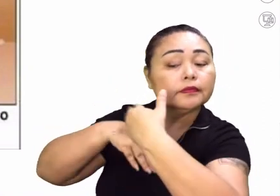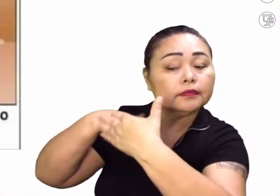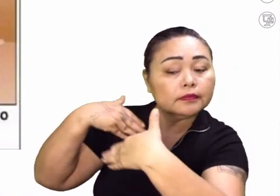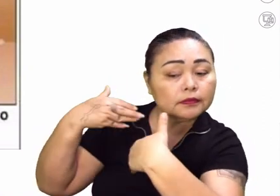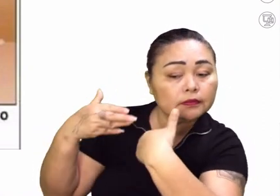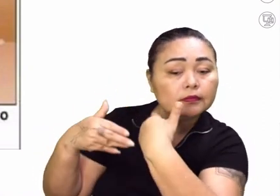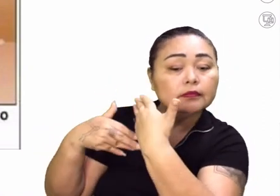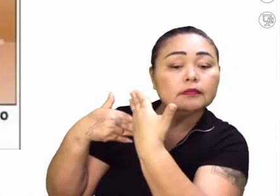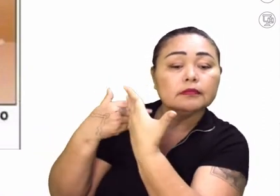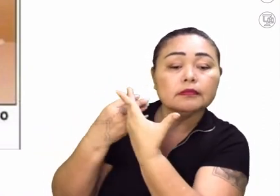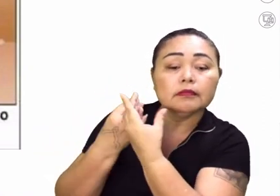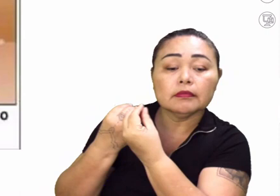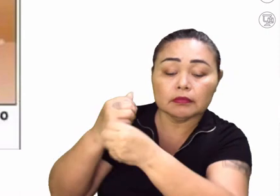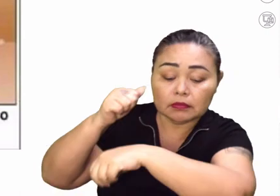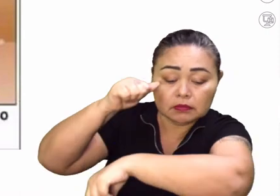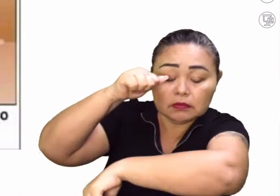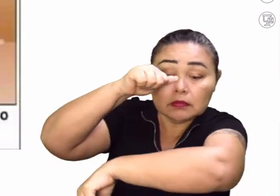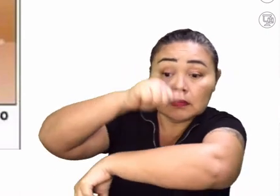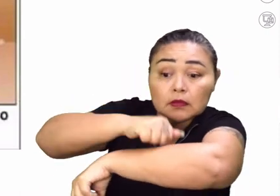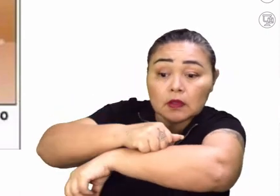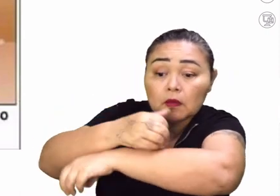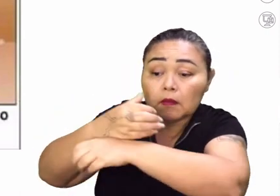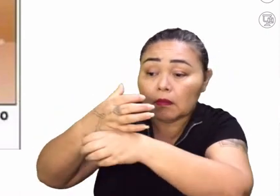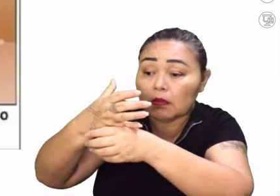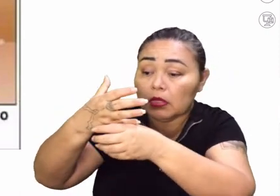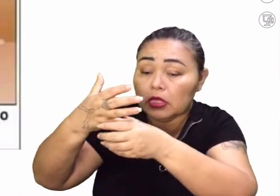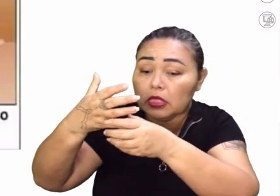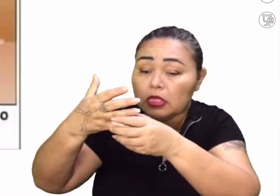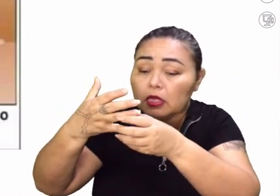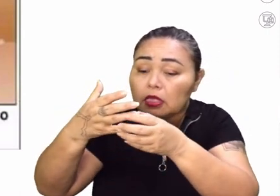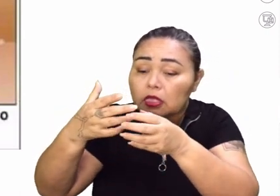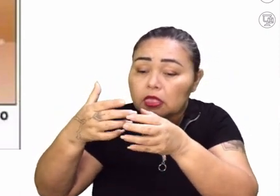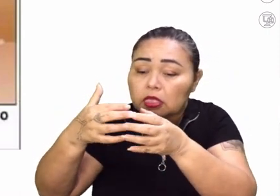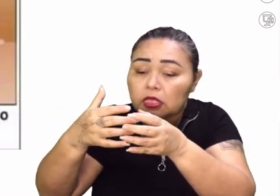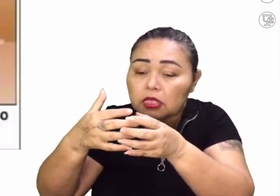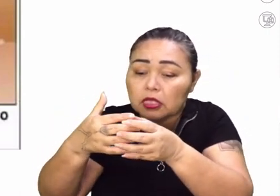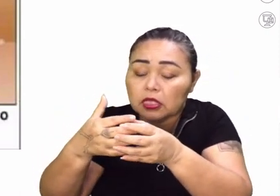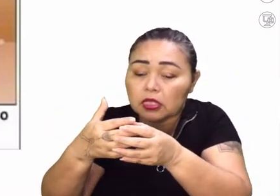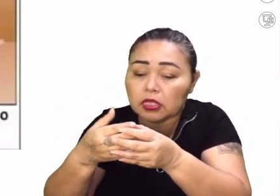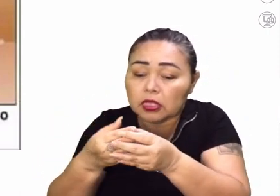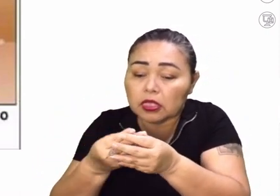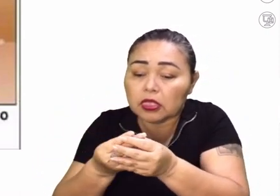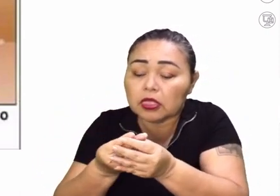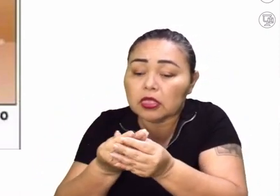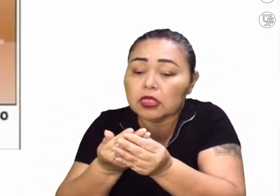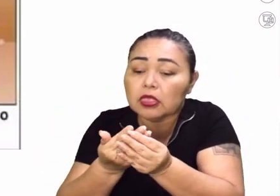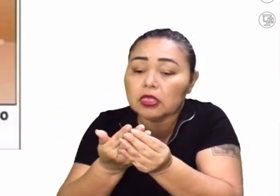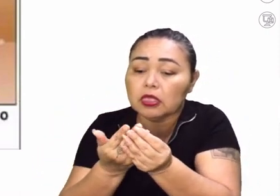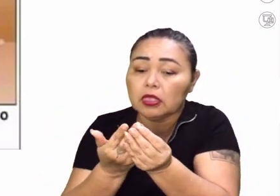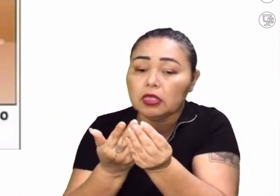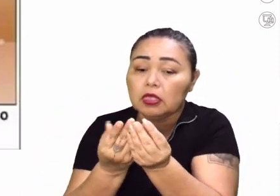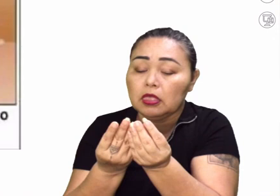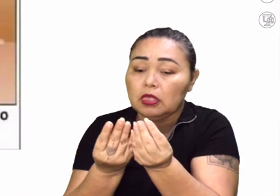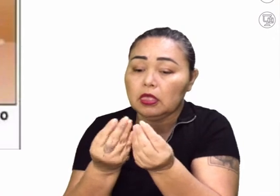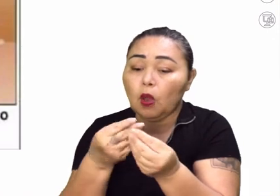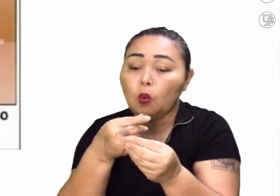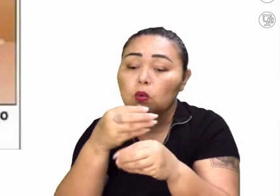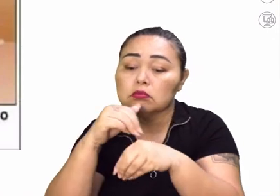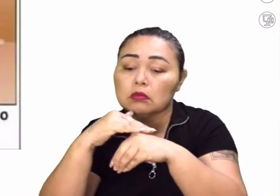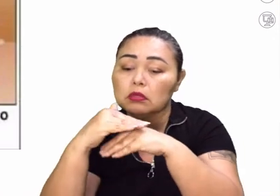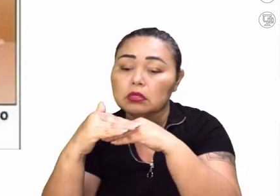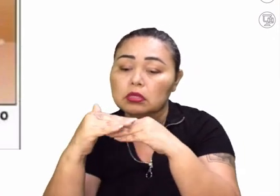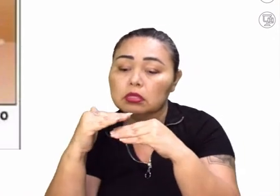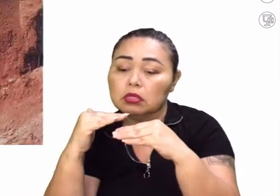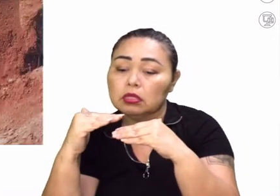verificar que o tamanho da Rocha mãe vai diminuindo porque essa Rocha vai sendo alterada e vai formando outras